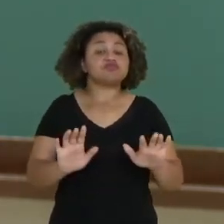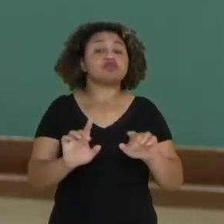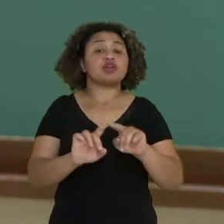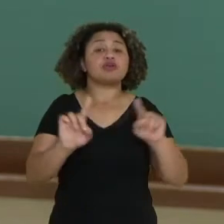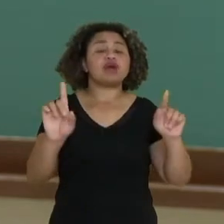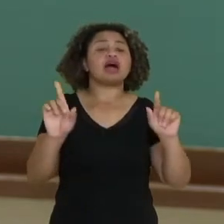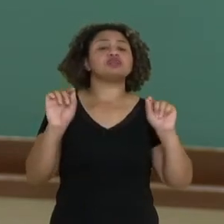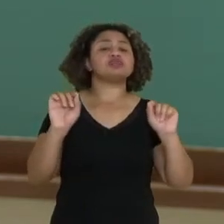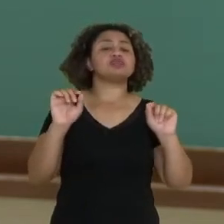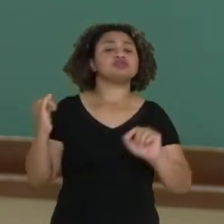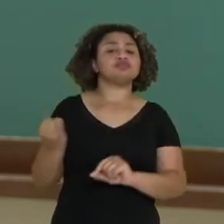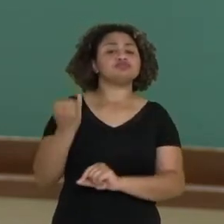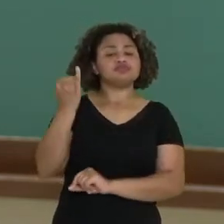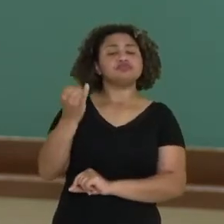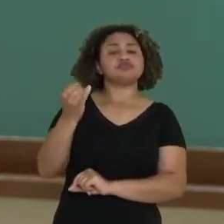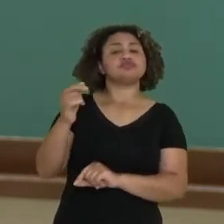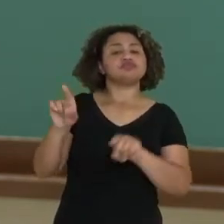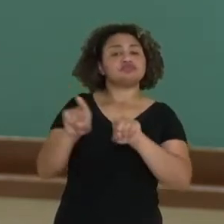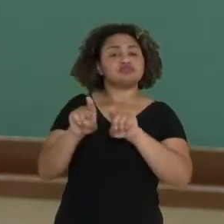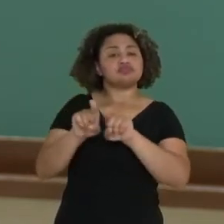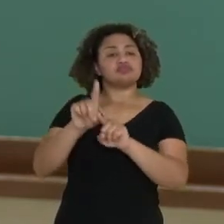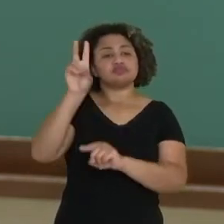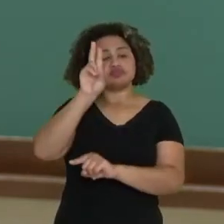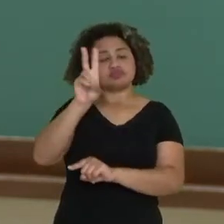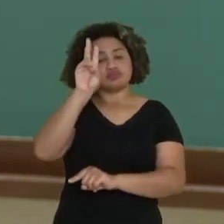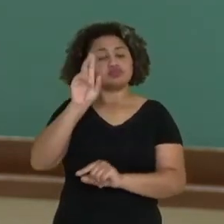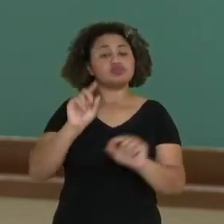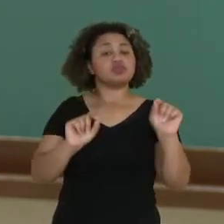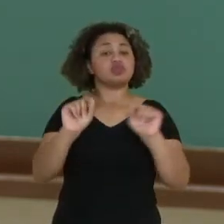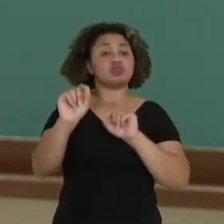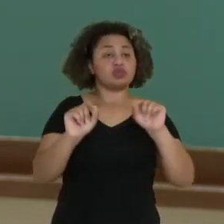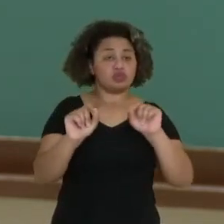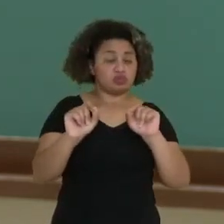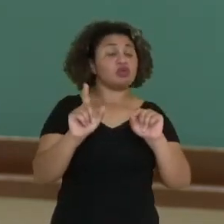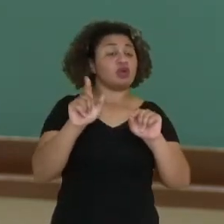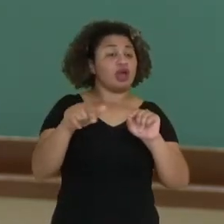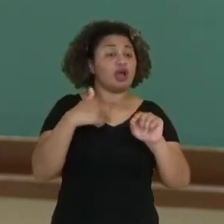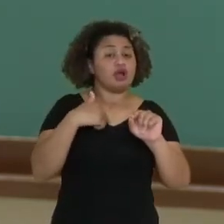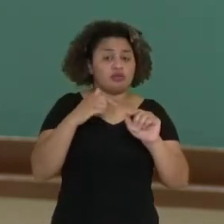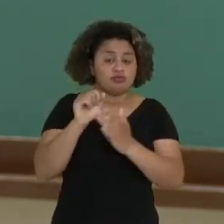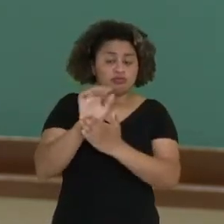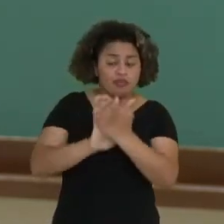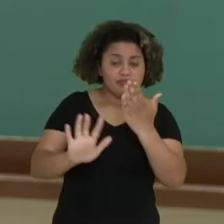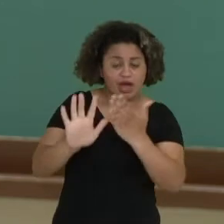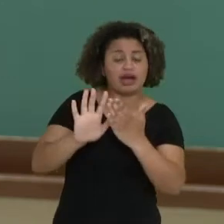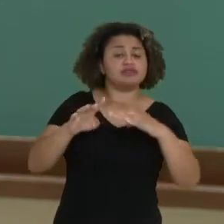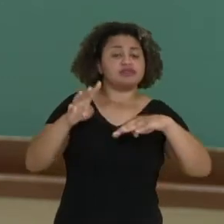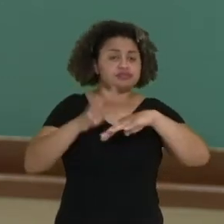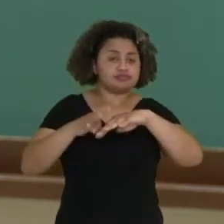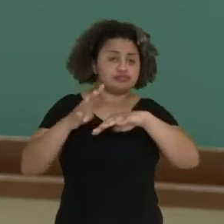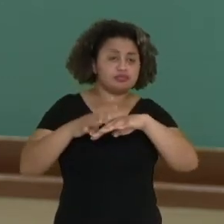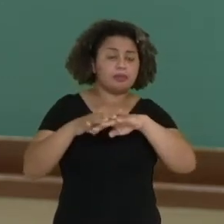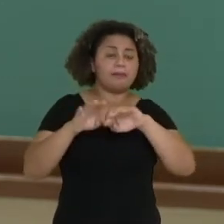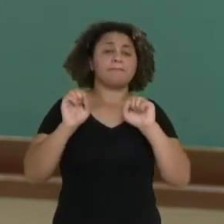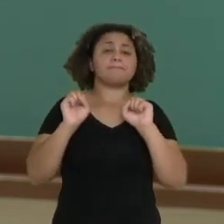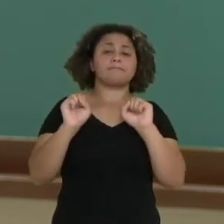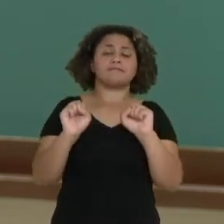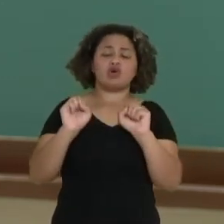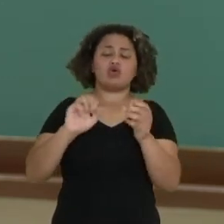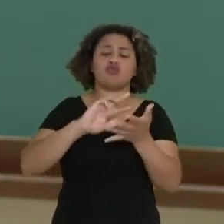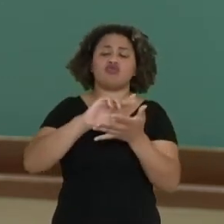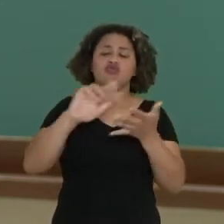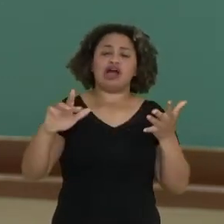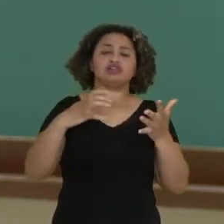é importante lembrarmos também que uma mesma figura, na matemática, ela pode ter